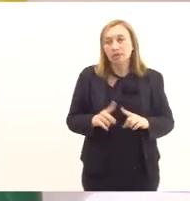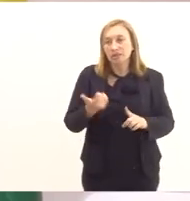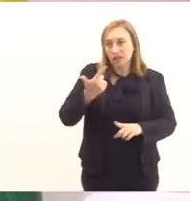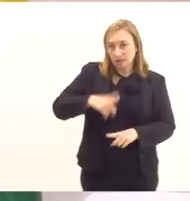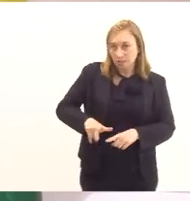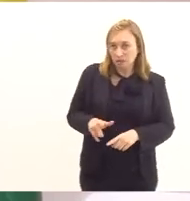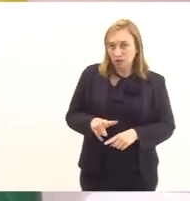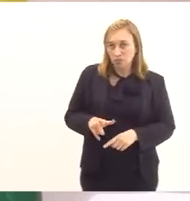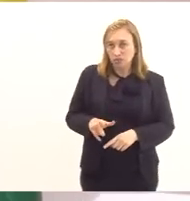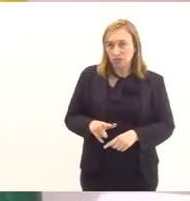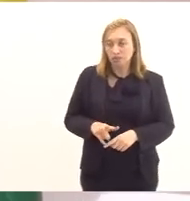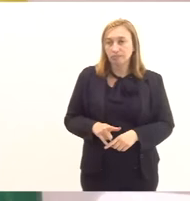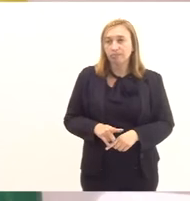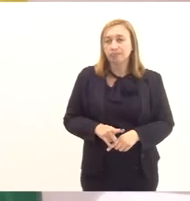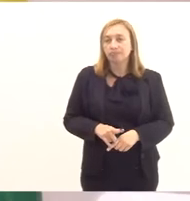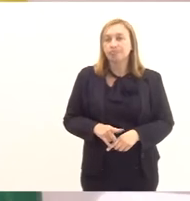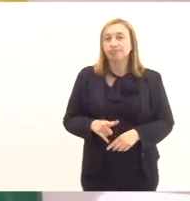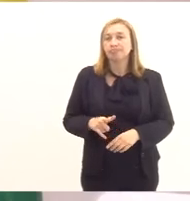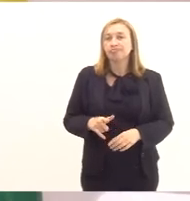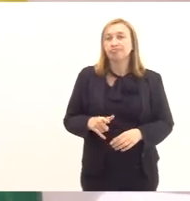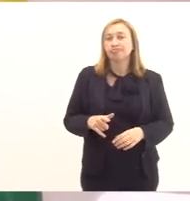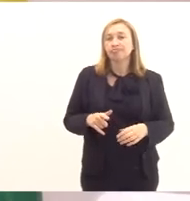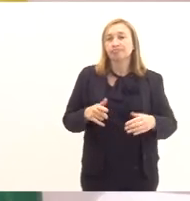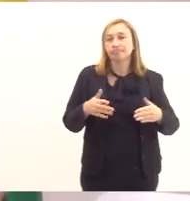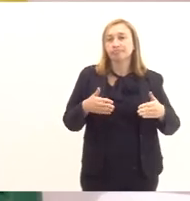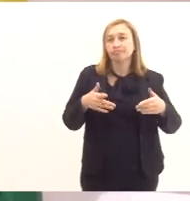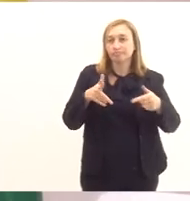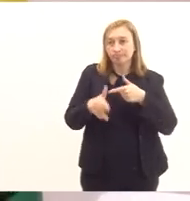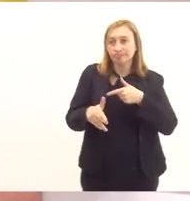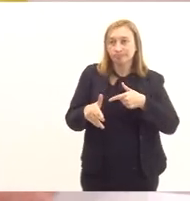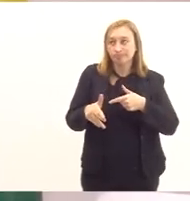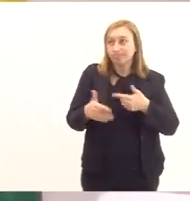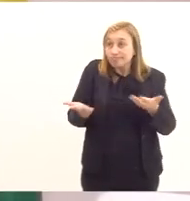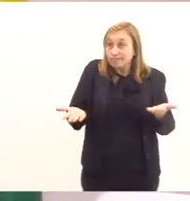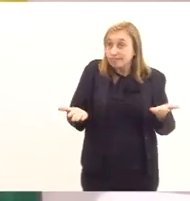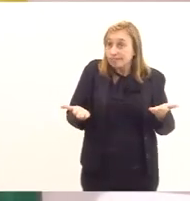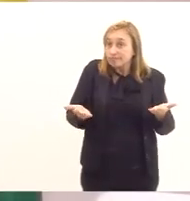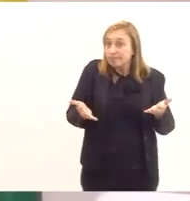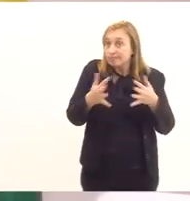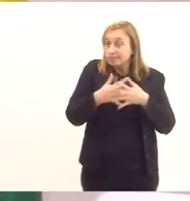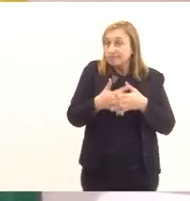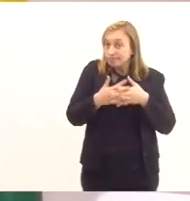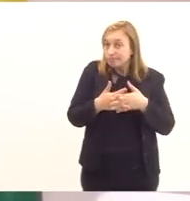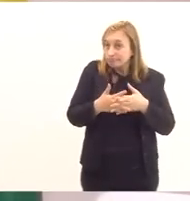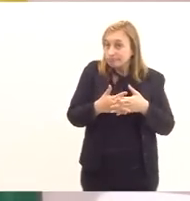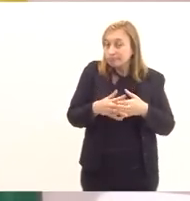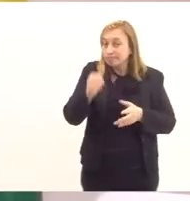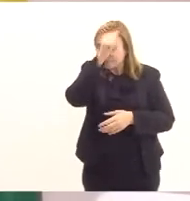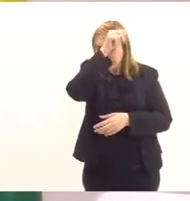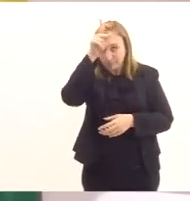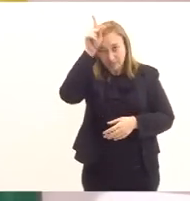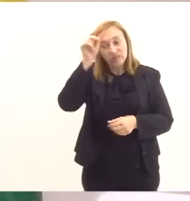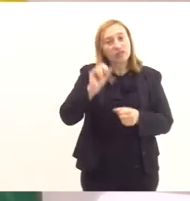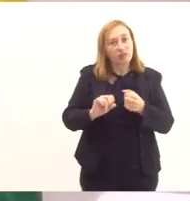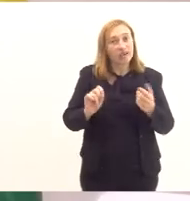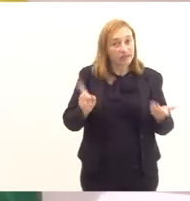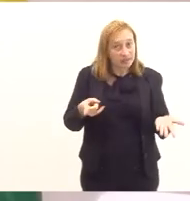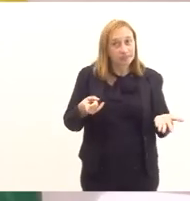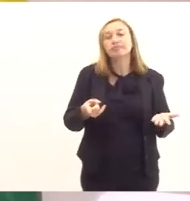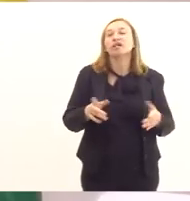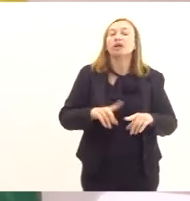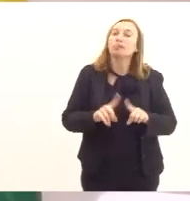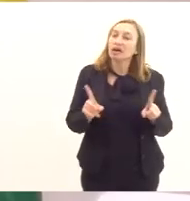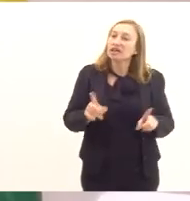repito a gente fica atrapalhado por conta dessa desse imbróglio jurídico que o prefeito está nos proporcionando